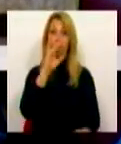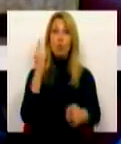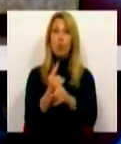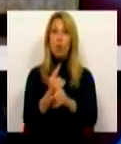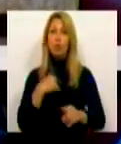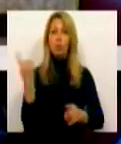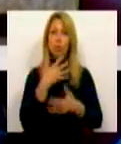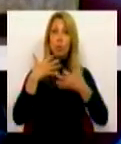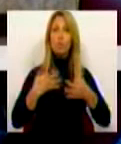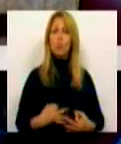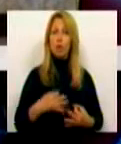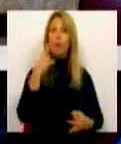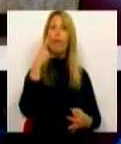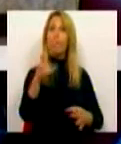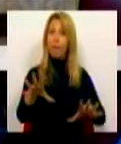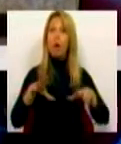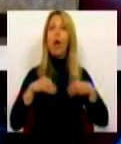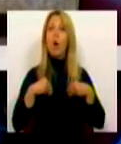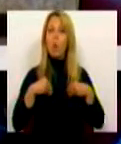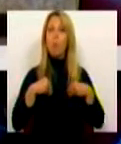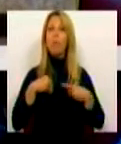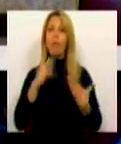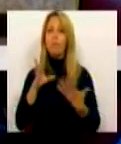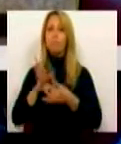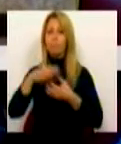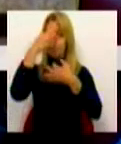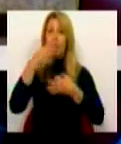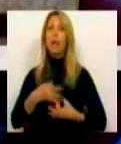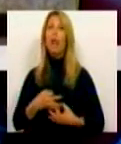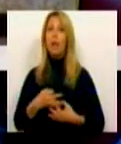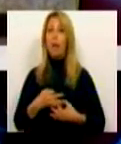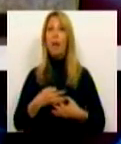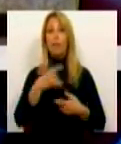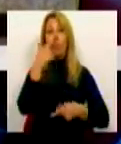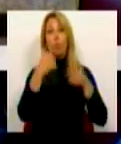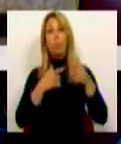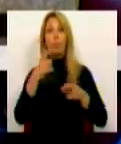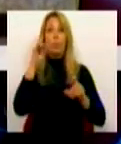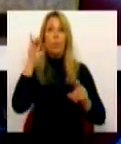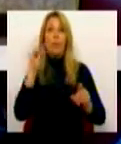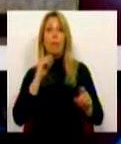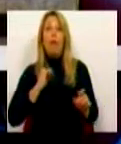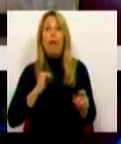todos lhe reconhecem a lealdade com os adversários e a tolerância